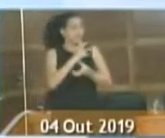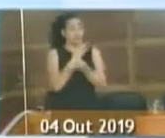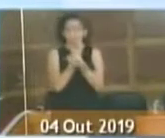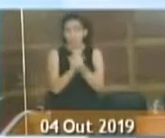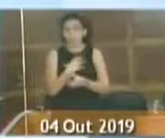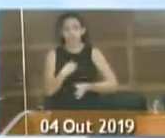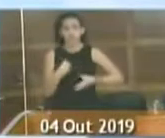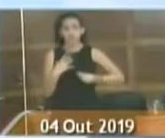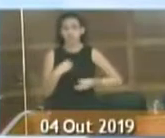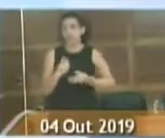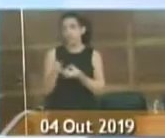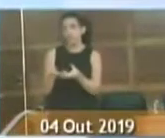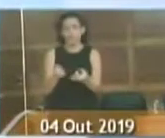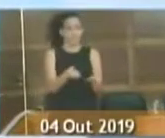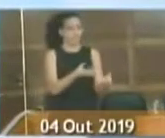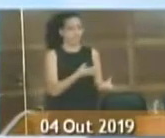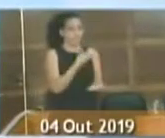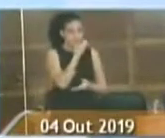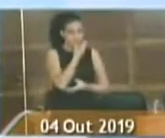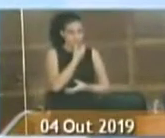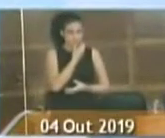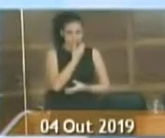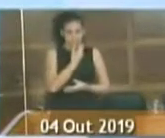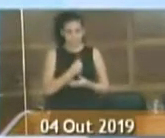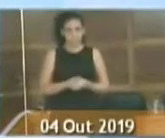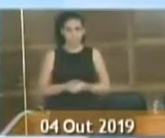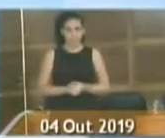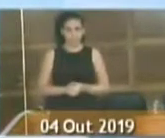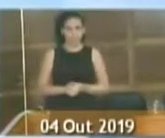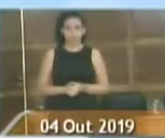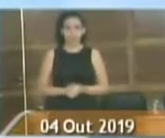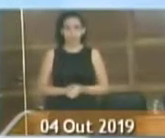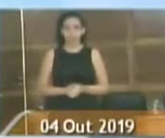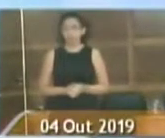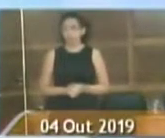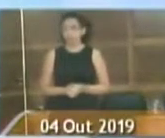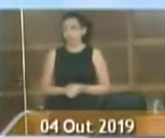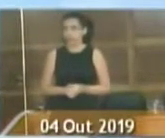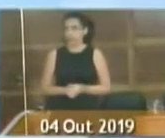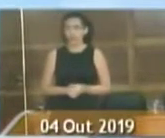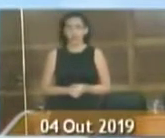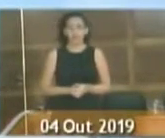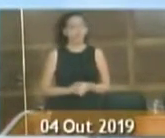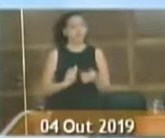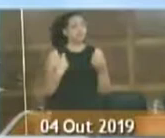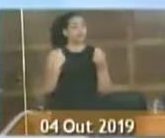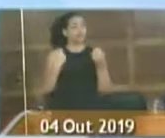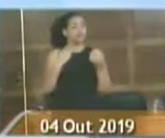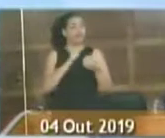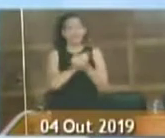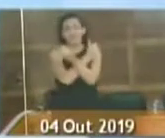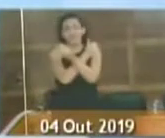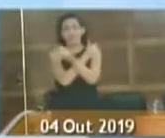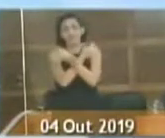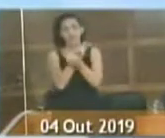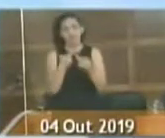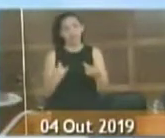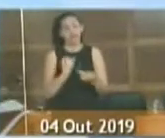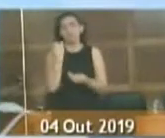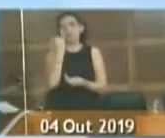aí abandonados, tá? Então, nós temos várias coisas importantes para falar sobre o cuidado